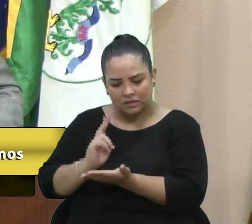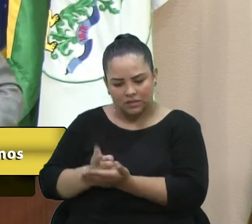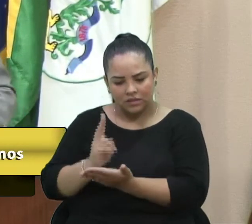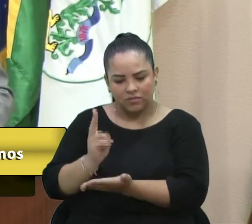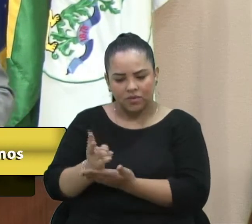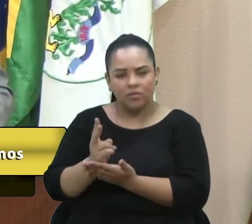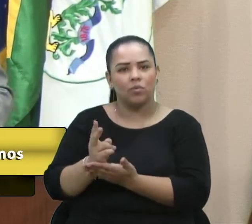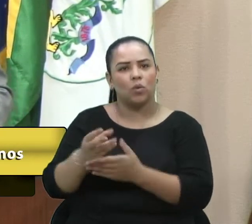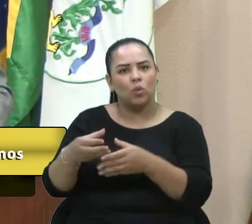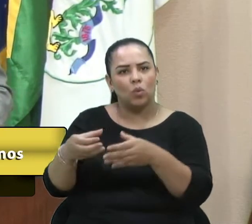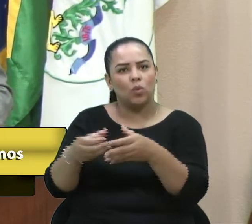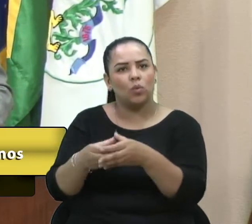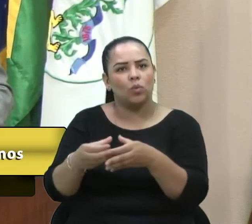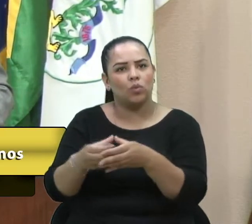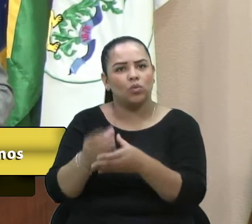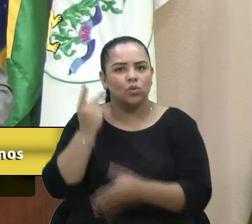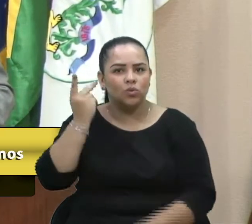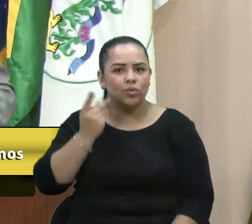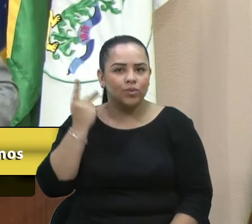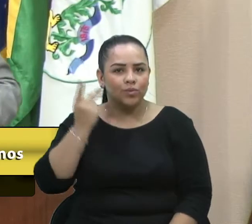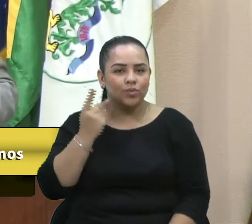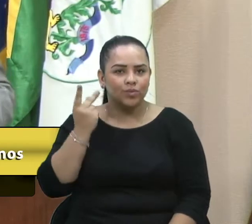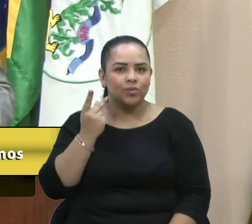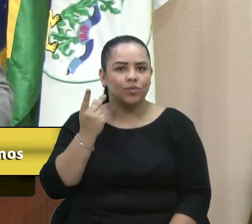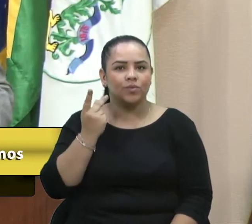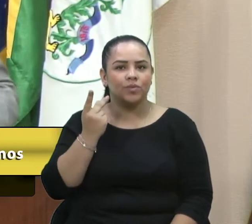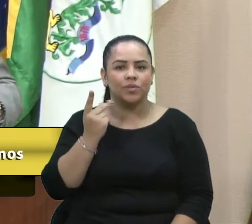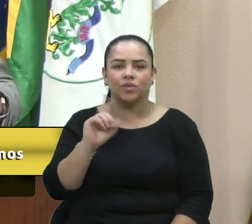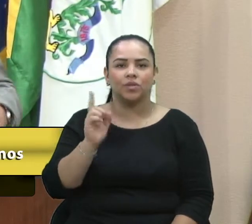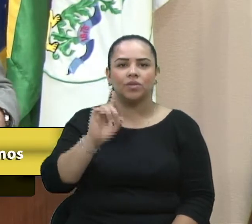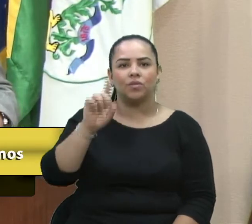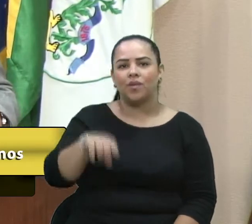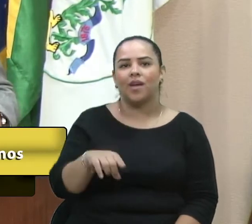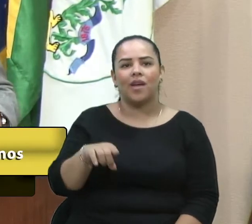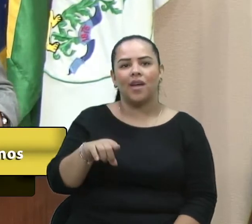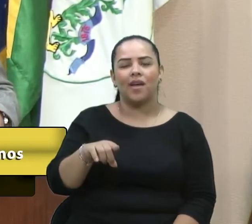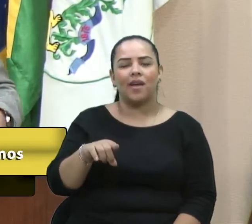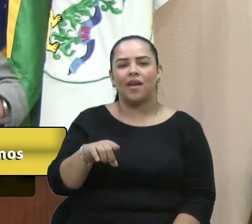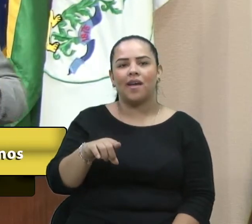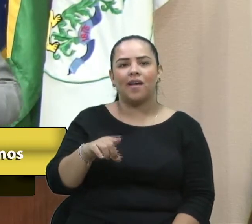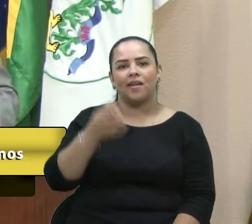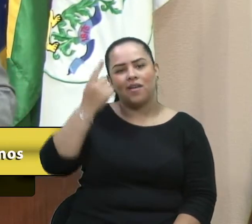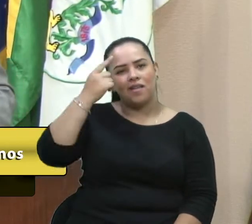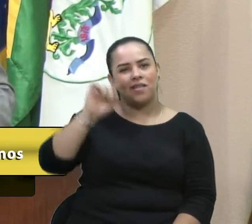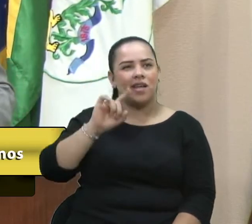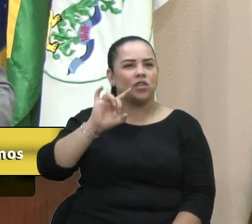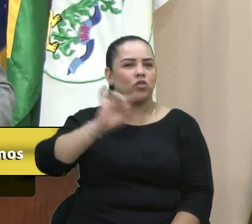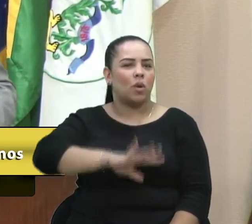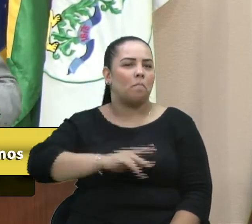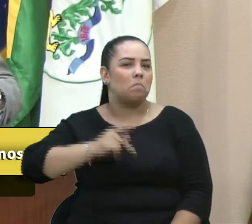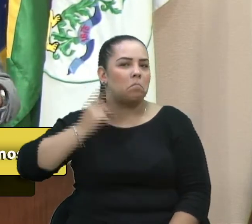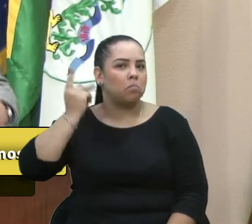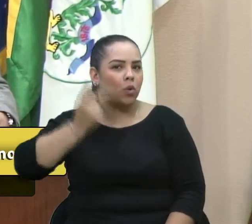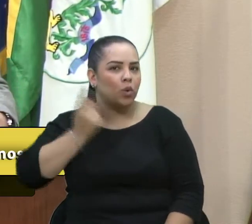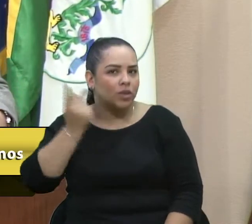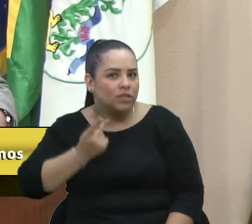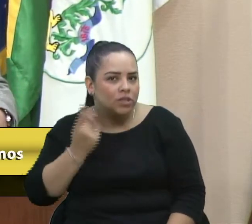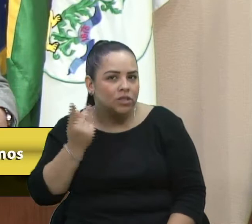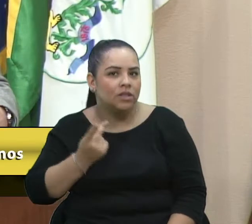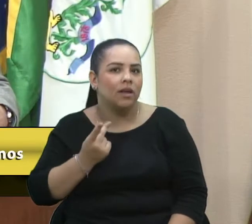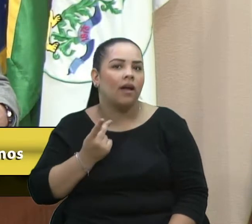frente parlamentar, ela não visa em nenhum momento política, ela